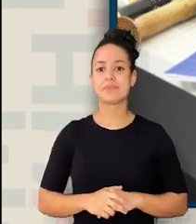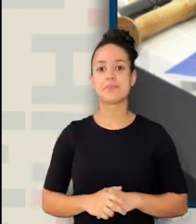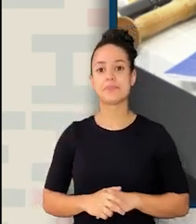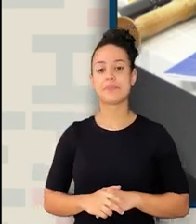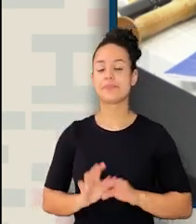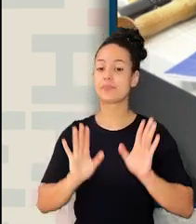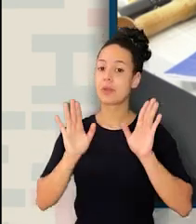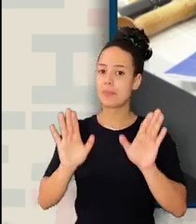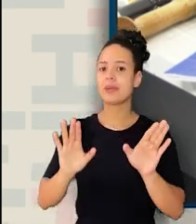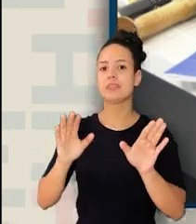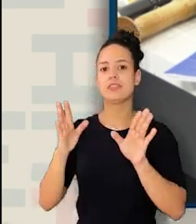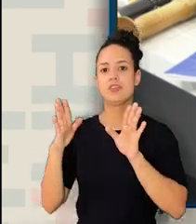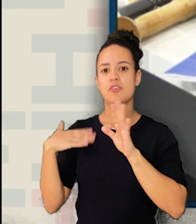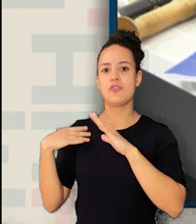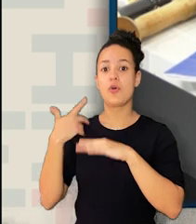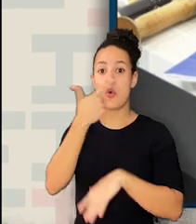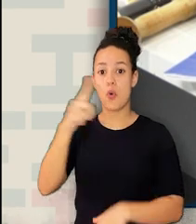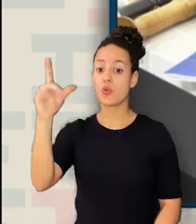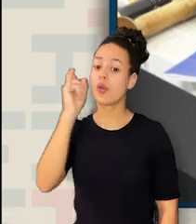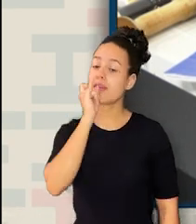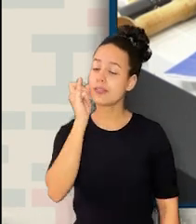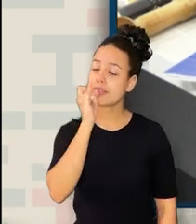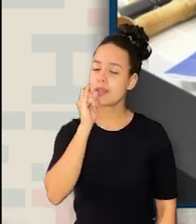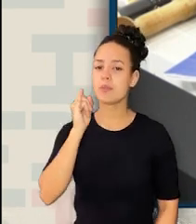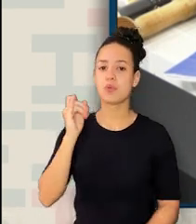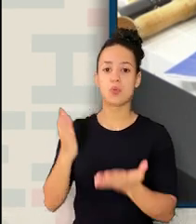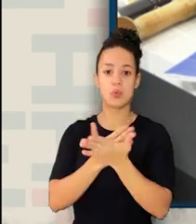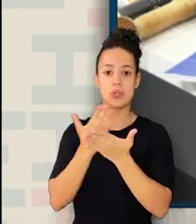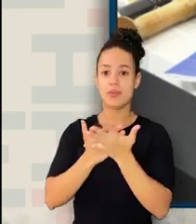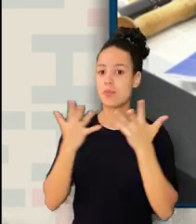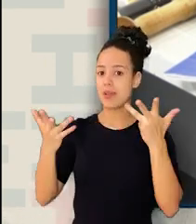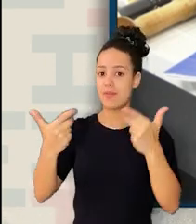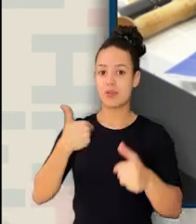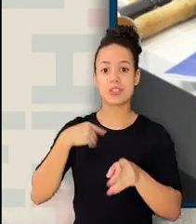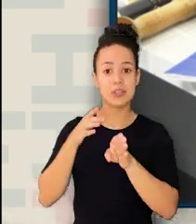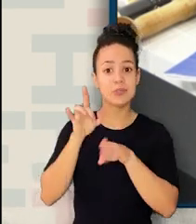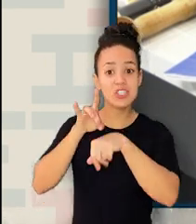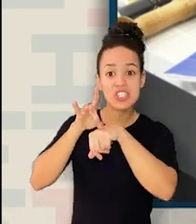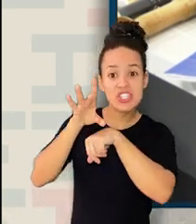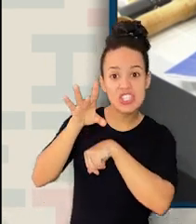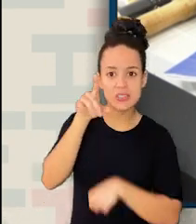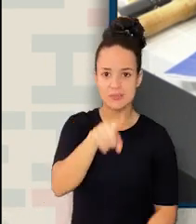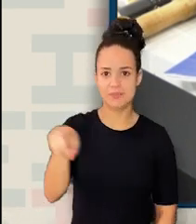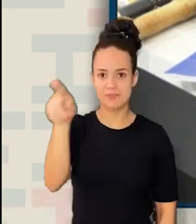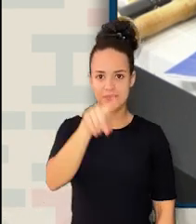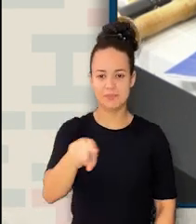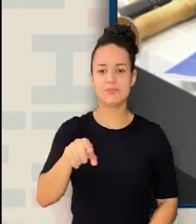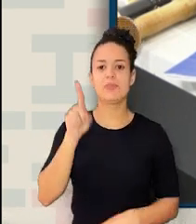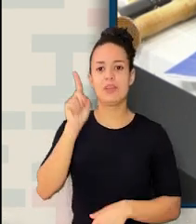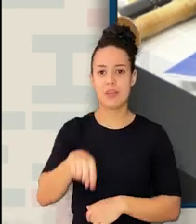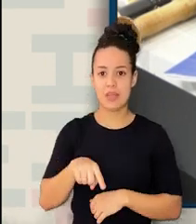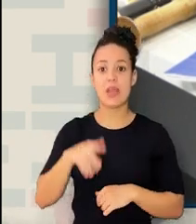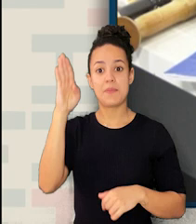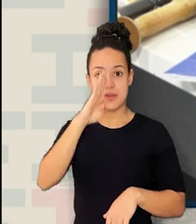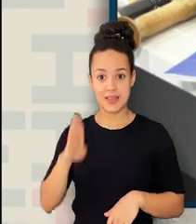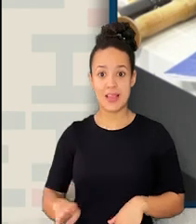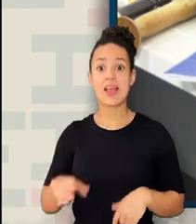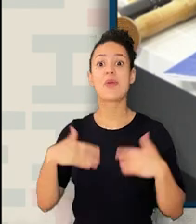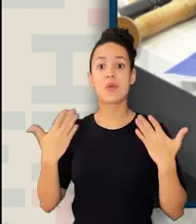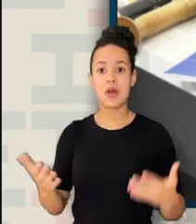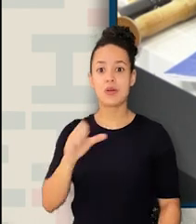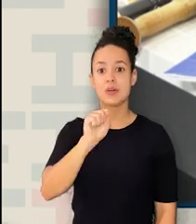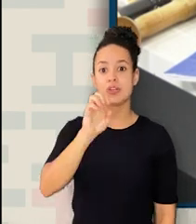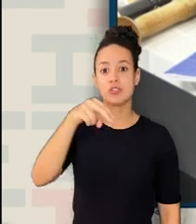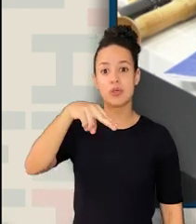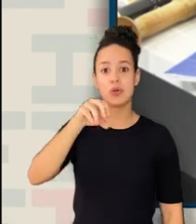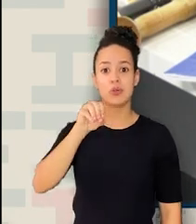Mas eu vou trazer logo um outro exemplo de outro livro maravilhoso que eu super indico para vocês, brasileiro, Sonoridades Brasileiras,